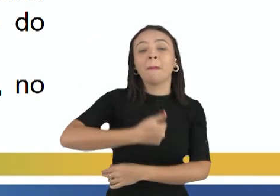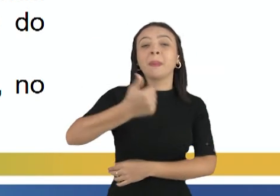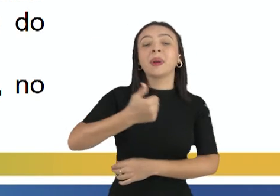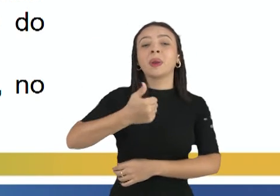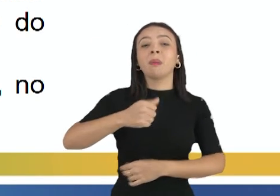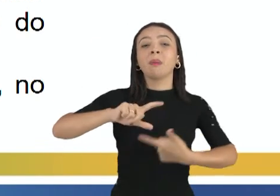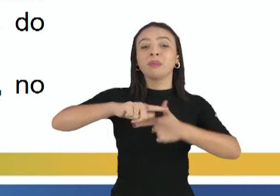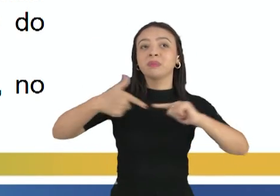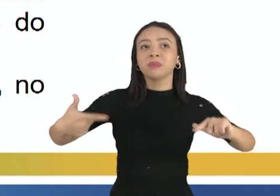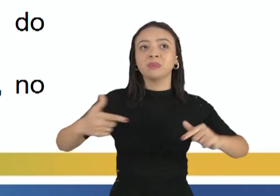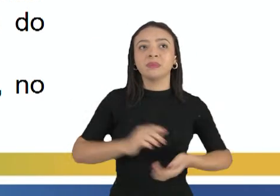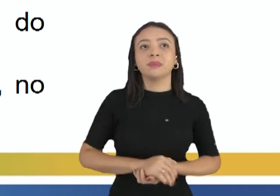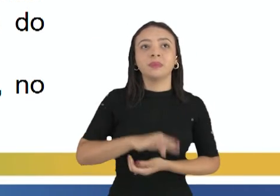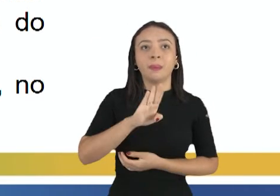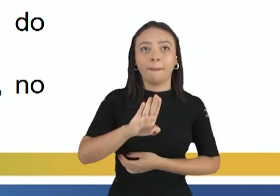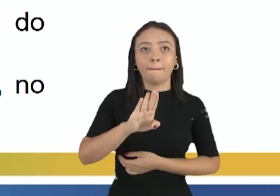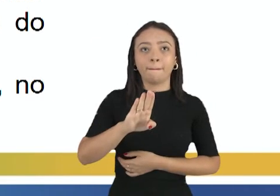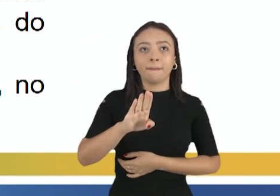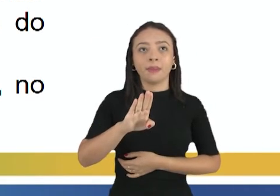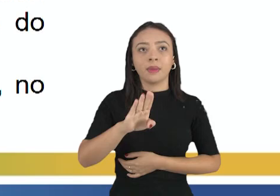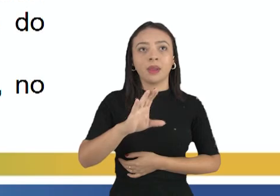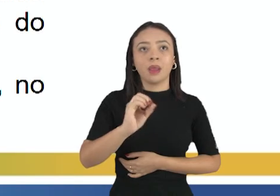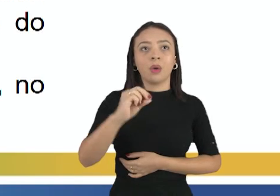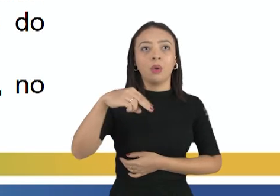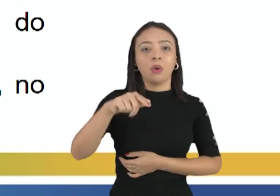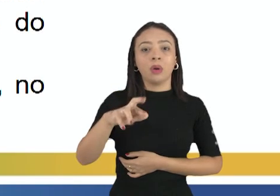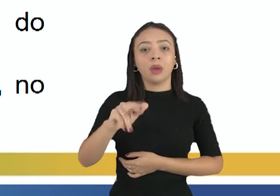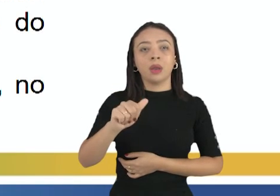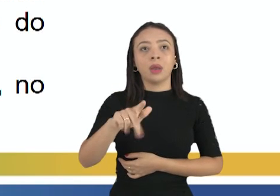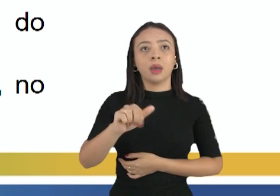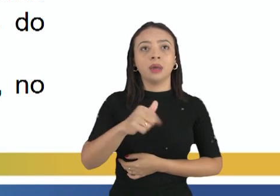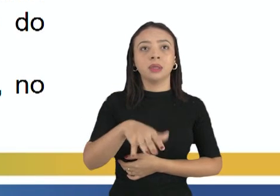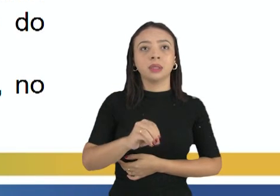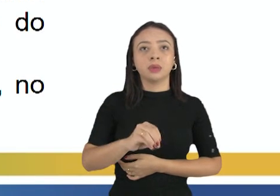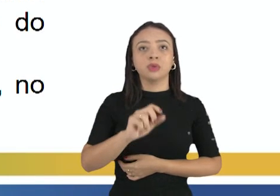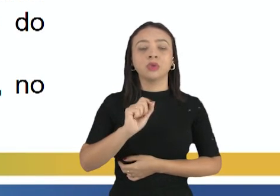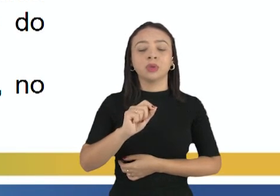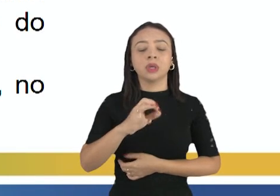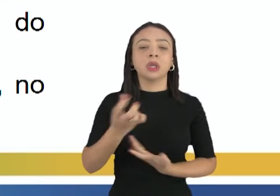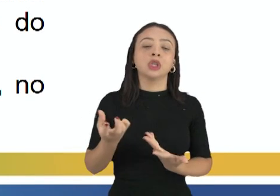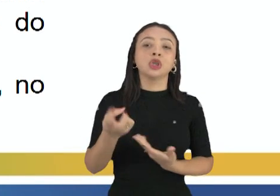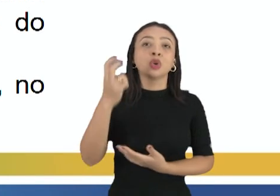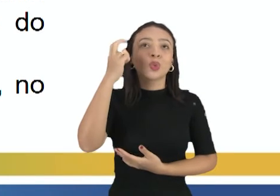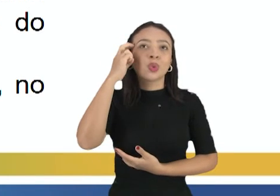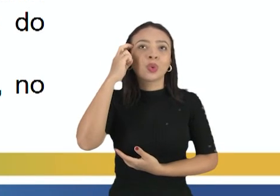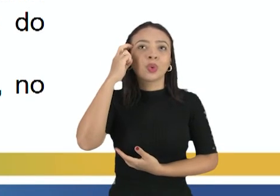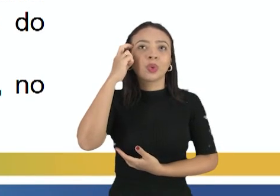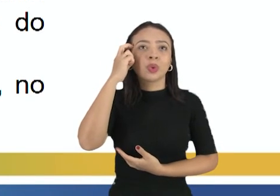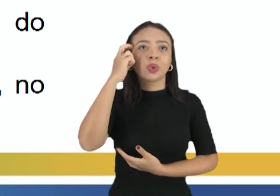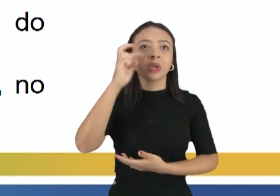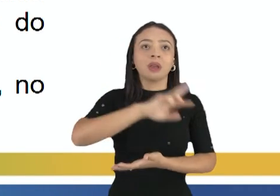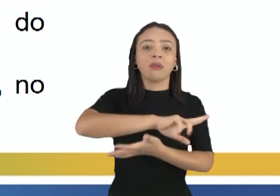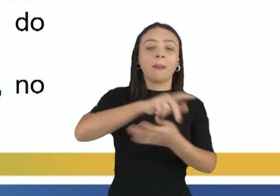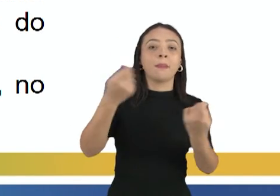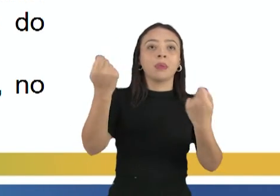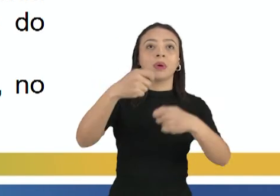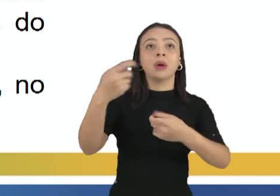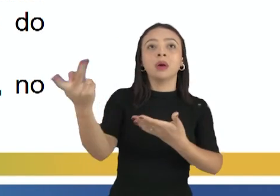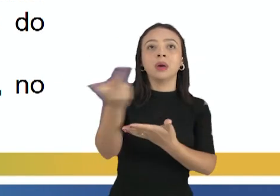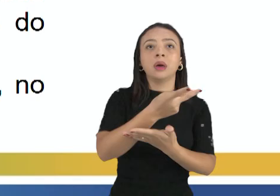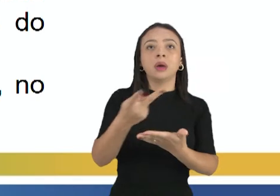modernistas. B. A congregação de tendências que, sob formas várias e nas várias artes, se